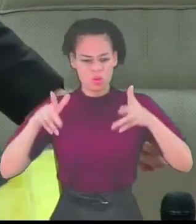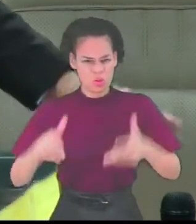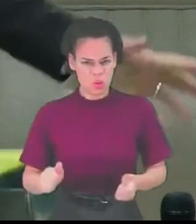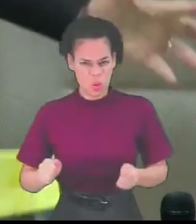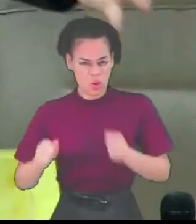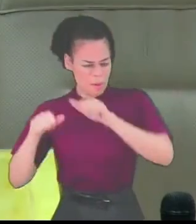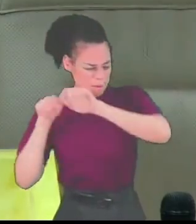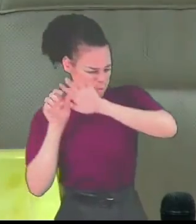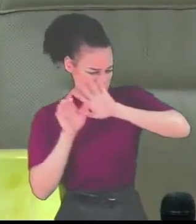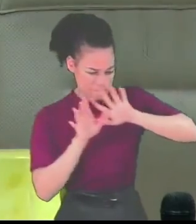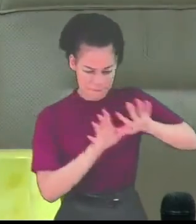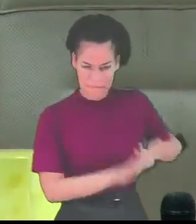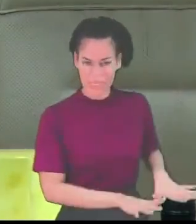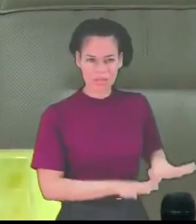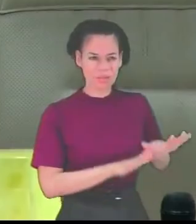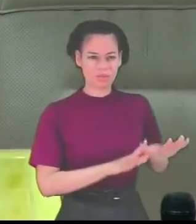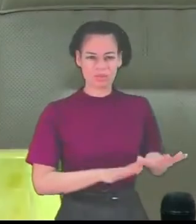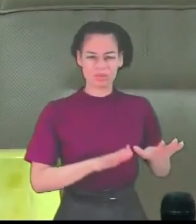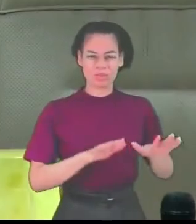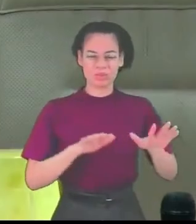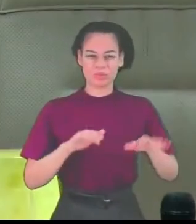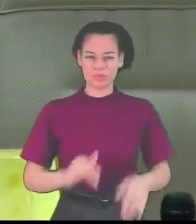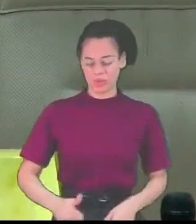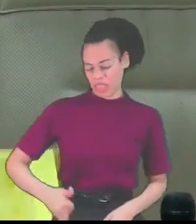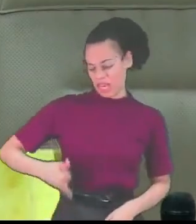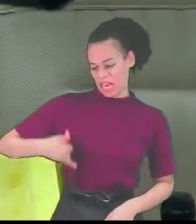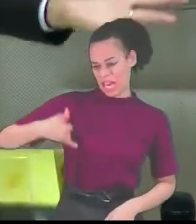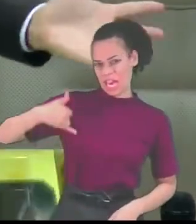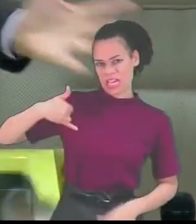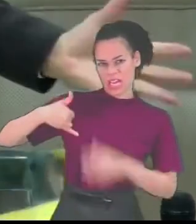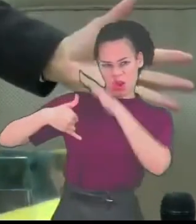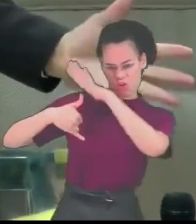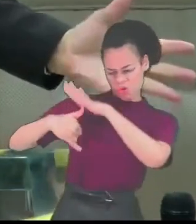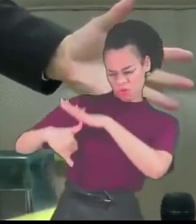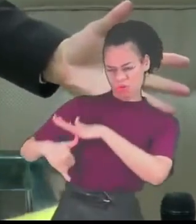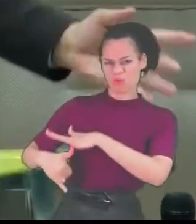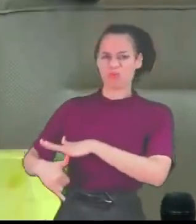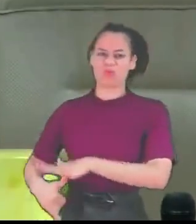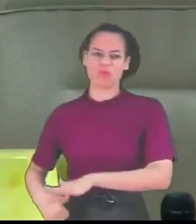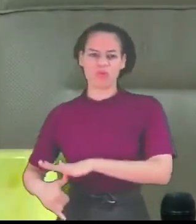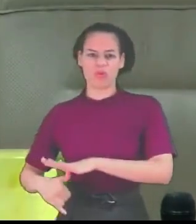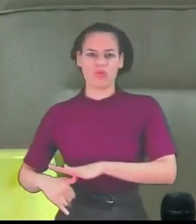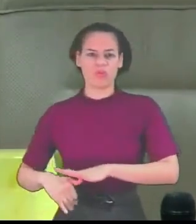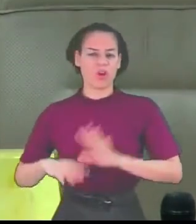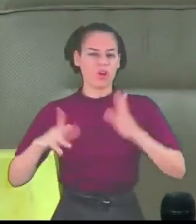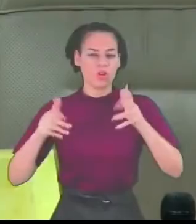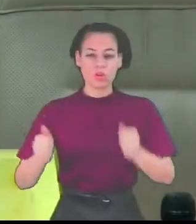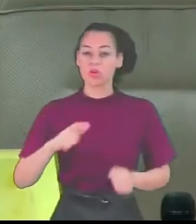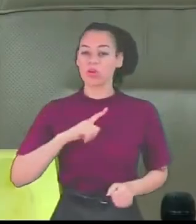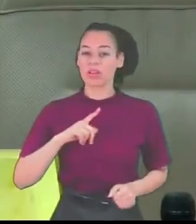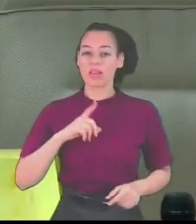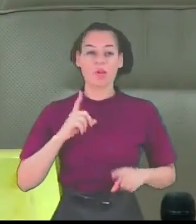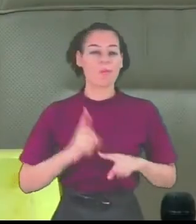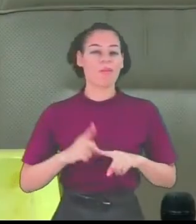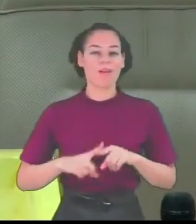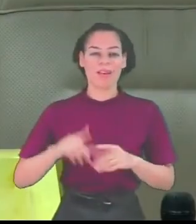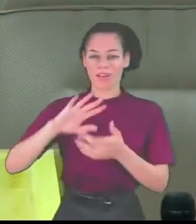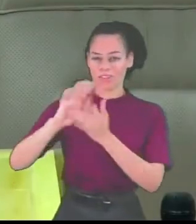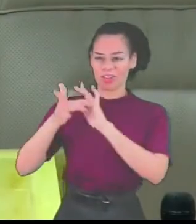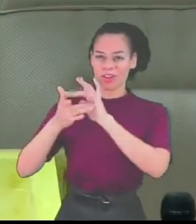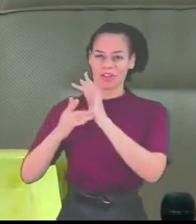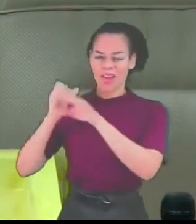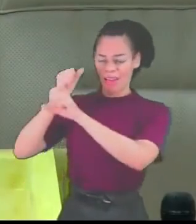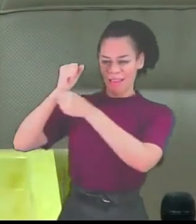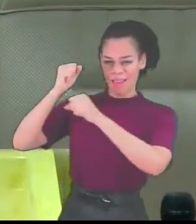acordar rapaz toda o seu a sua força vai Folia tudo que ele tem porque Jesus é grande e quando ele